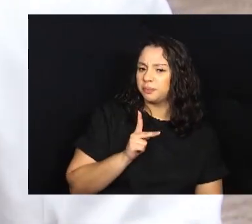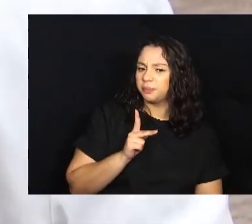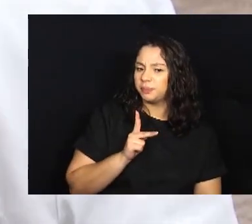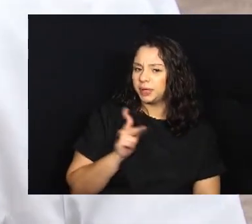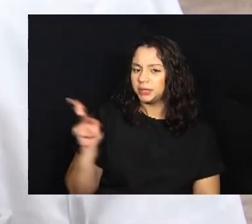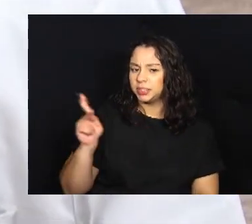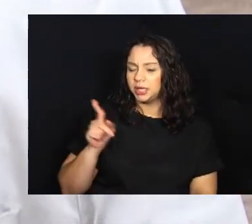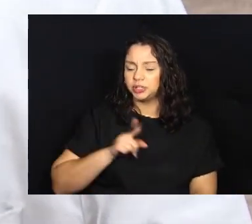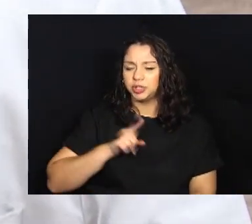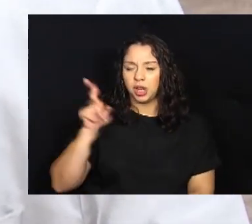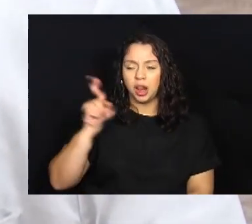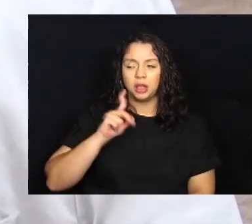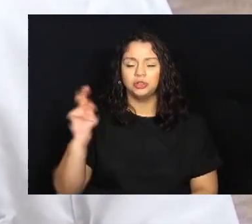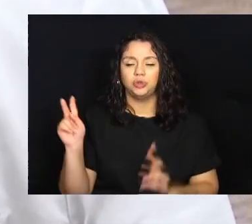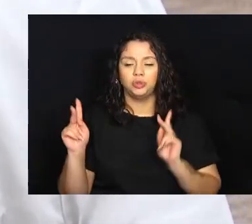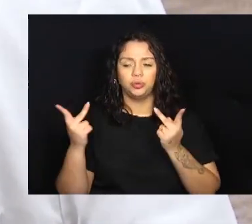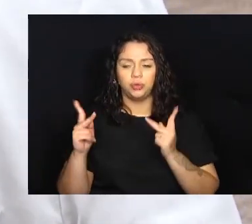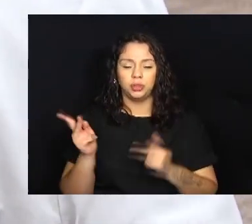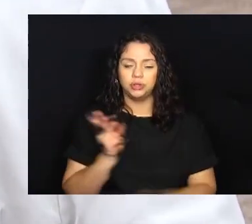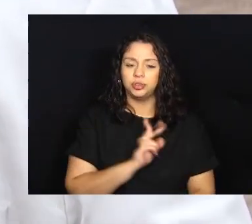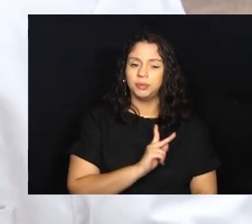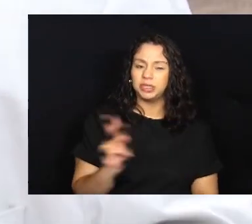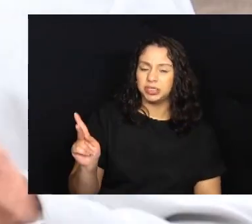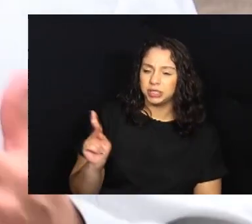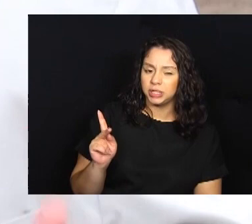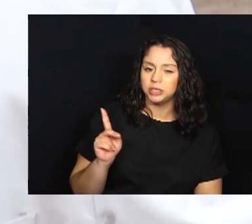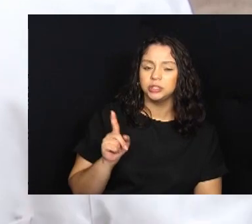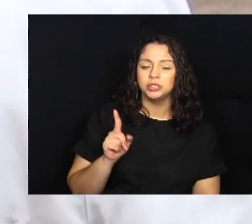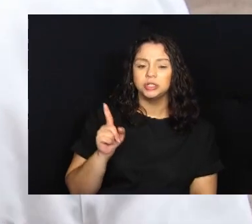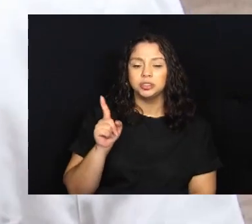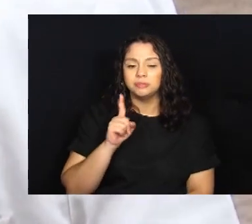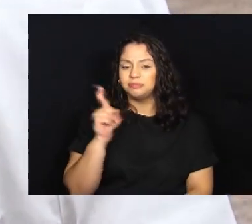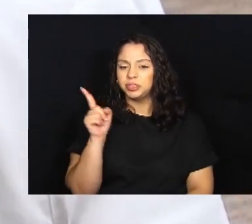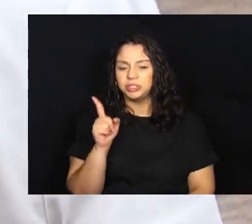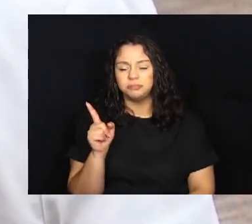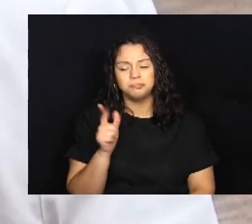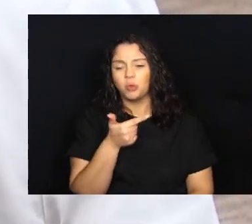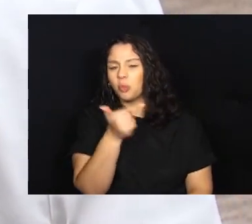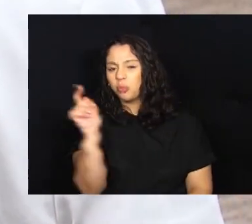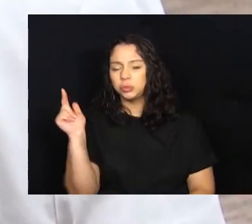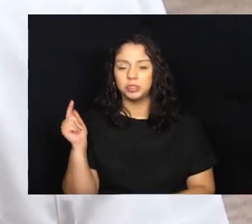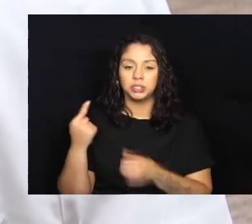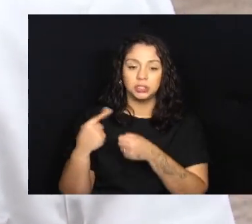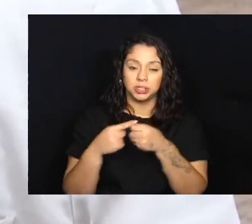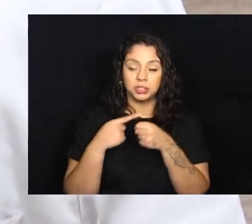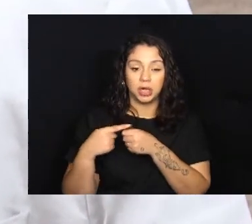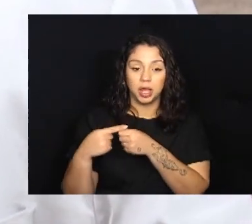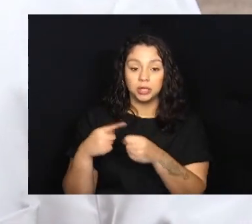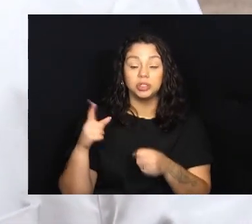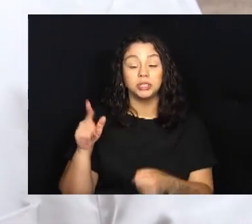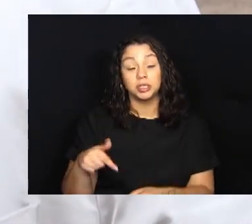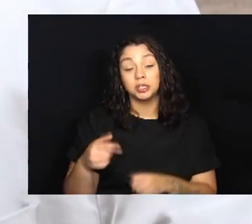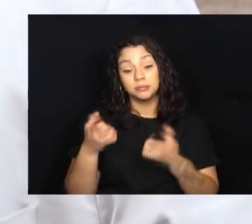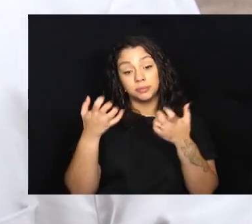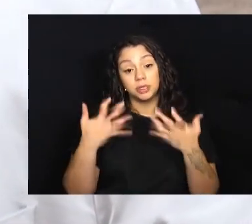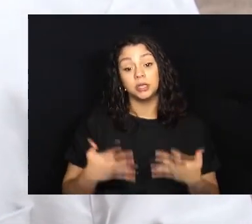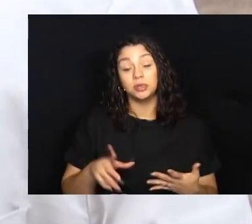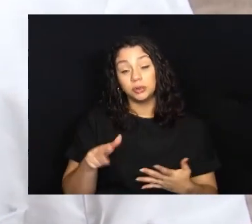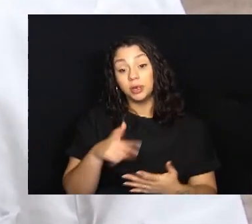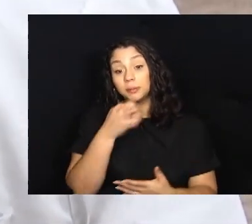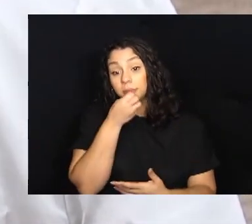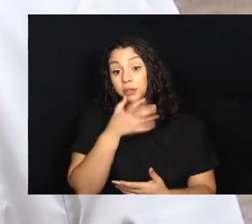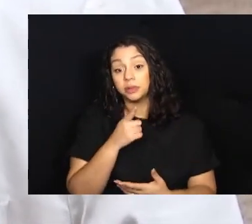de Indaiatuba, o presidente de Hortolândia, veio o presidente da Câmara, veio vereadores representando as cidades e falando um